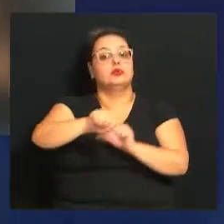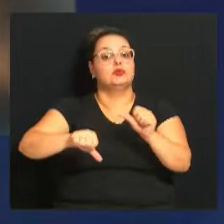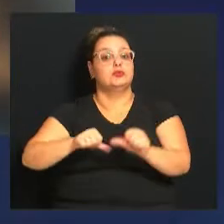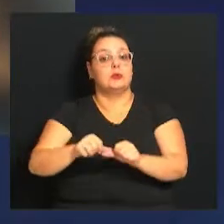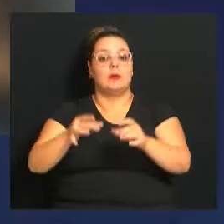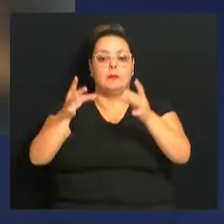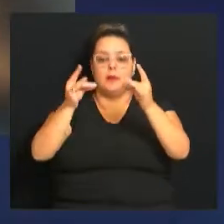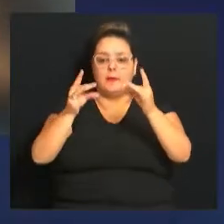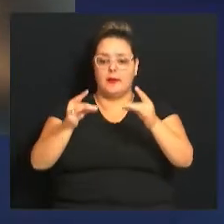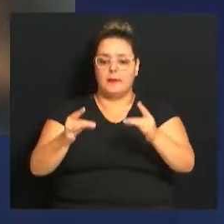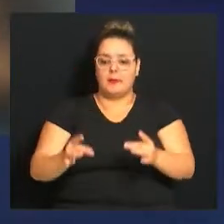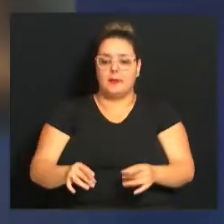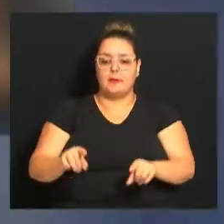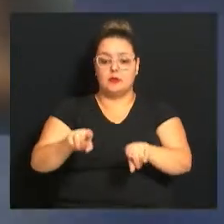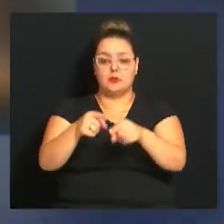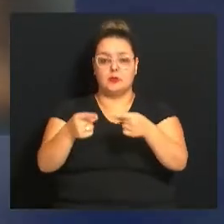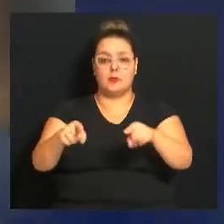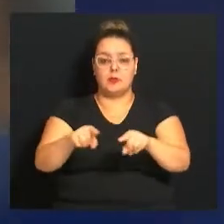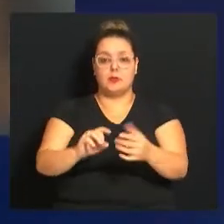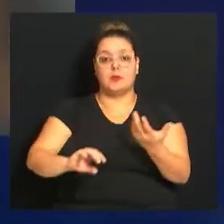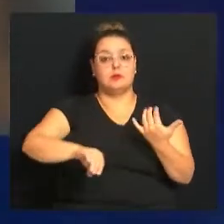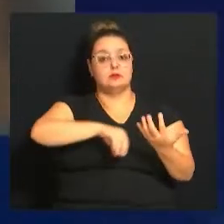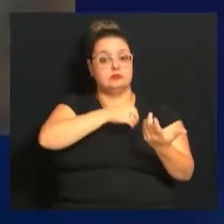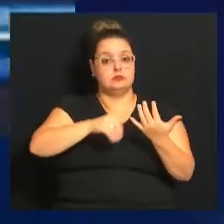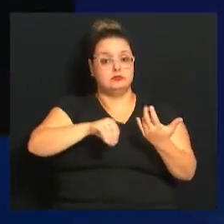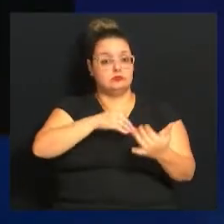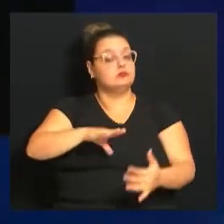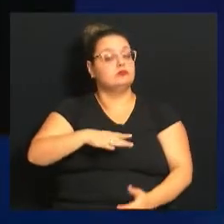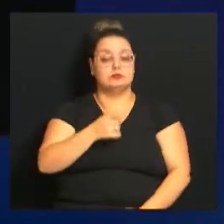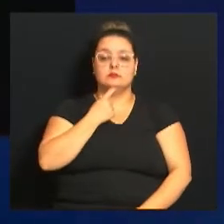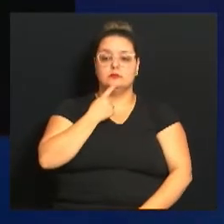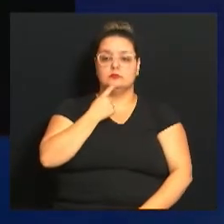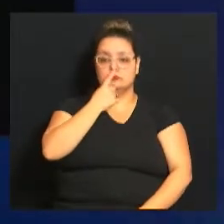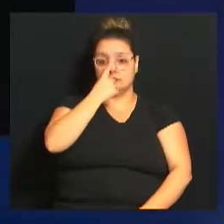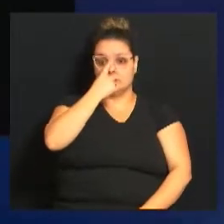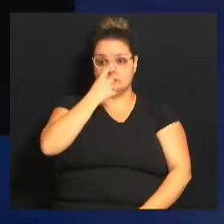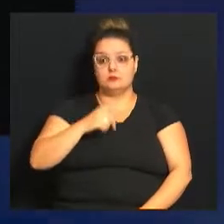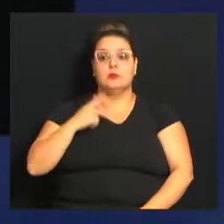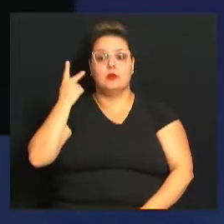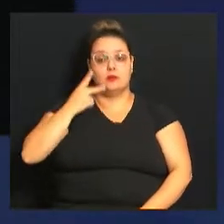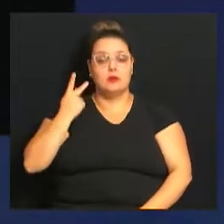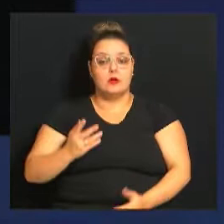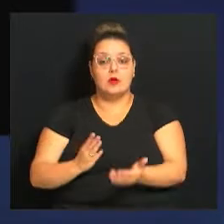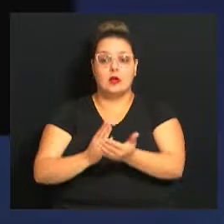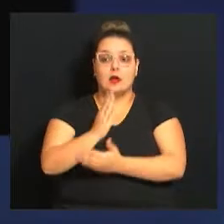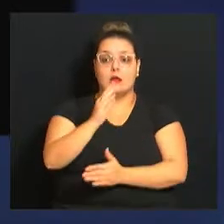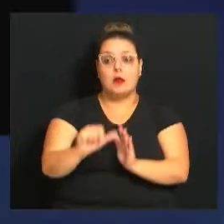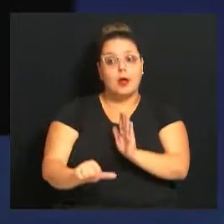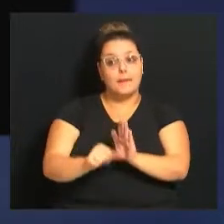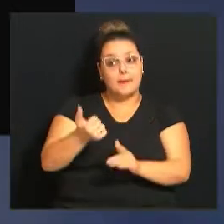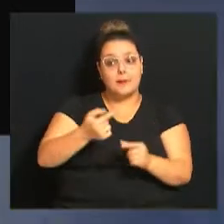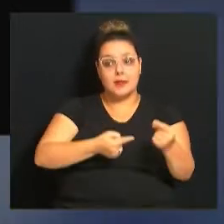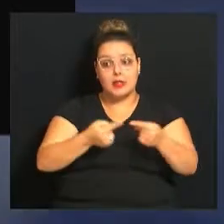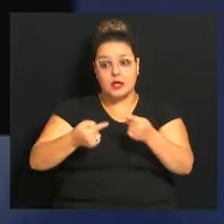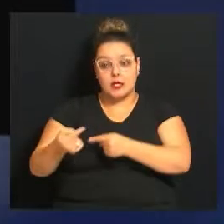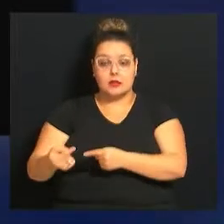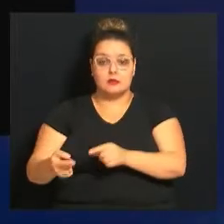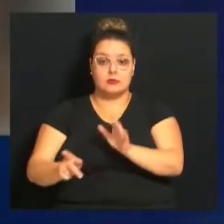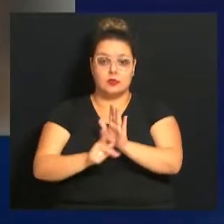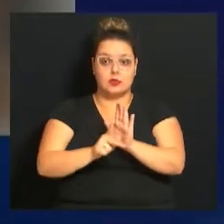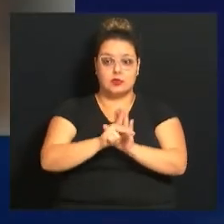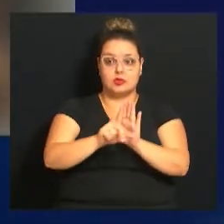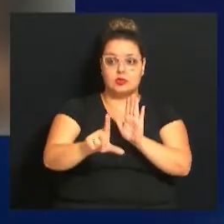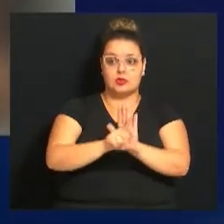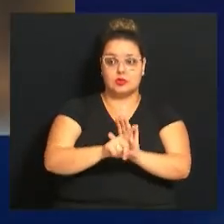para regente da Orquestra Sinfônica de Campinas. Parlamentares aprovam em primeira análise projeto de lei dos